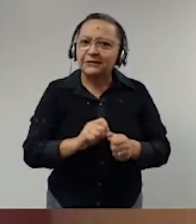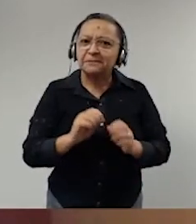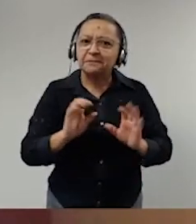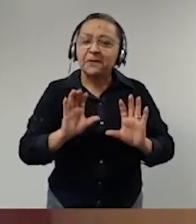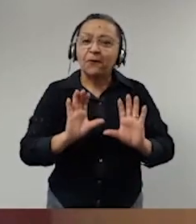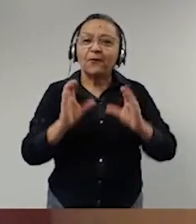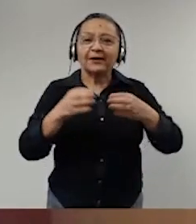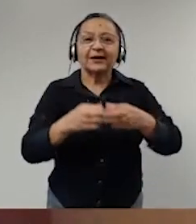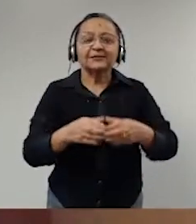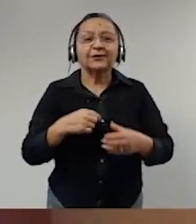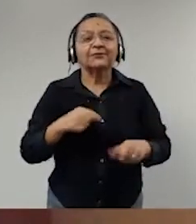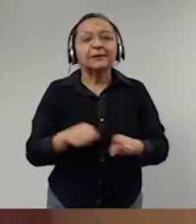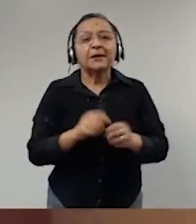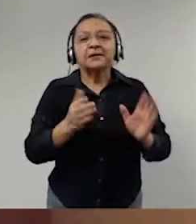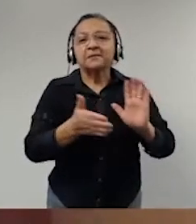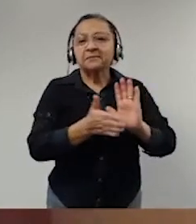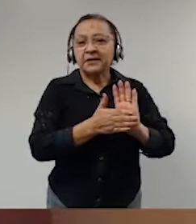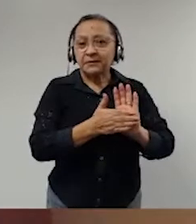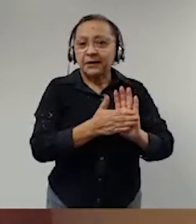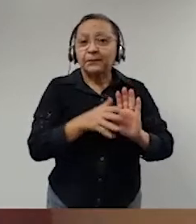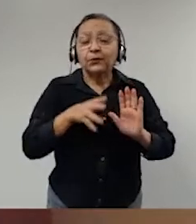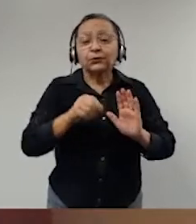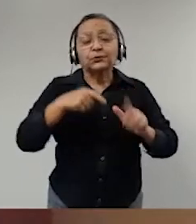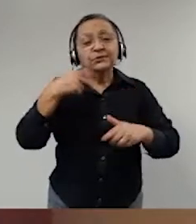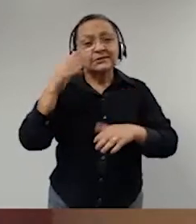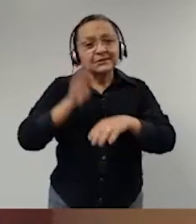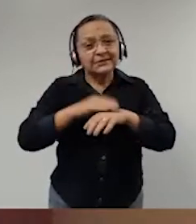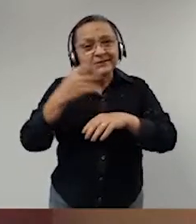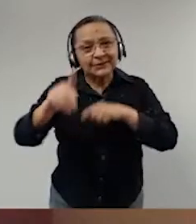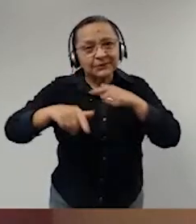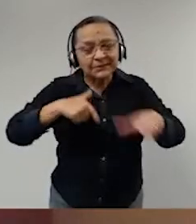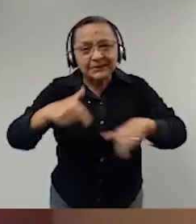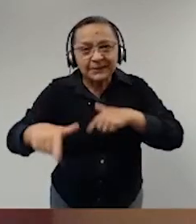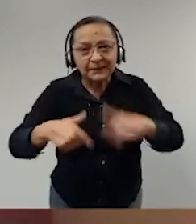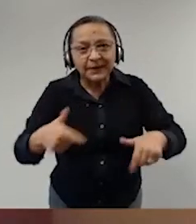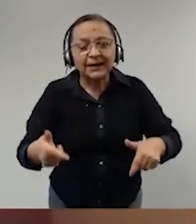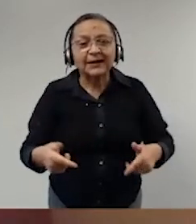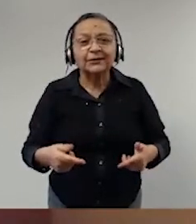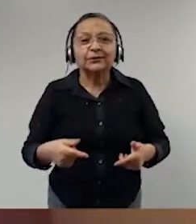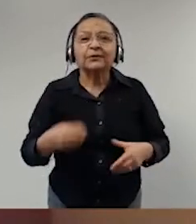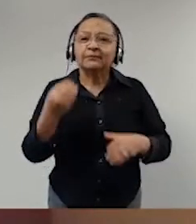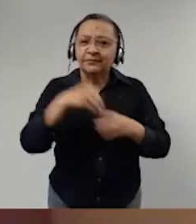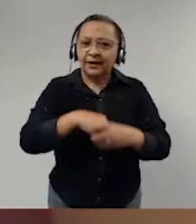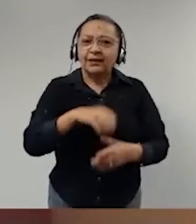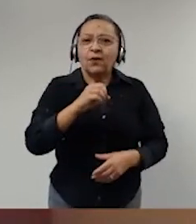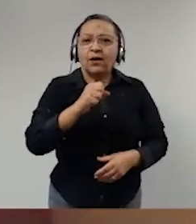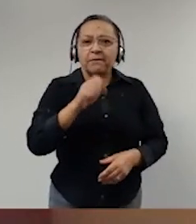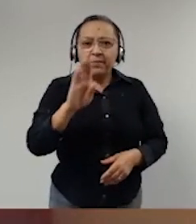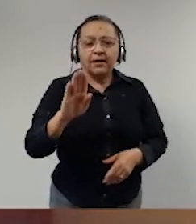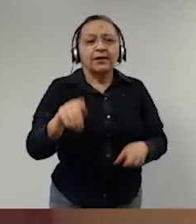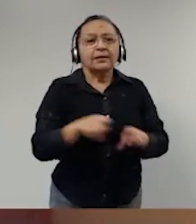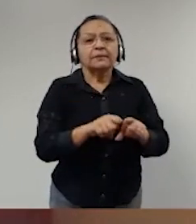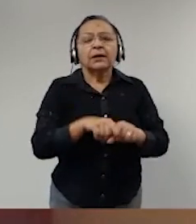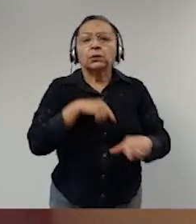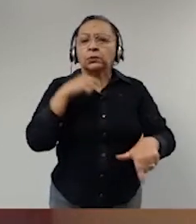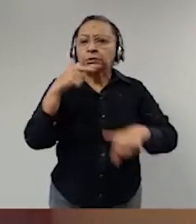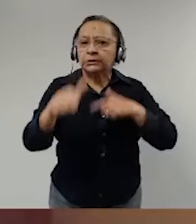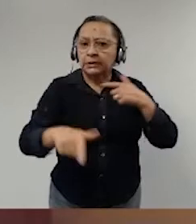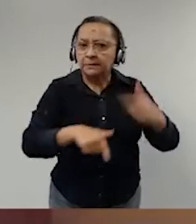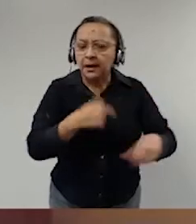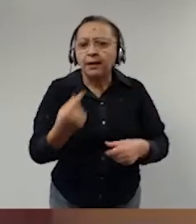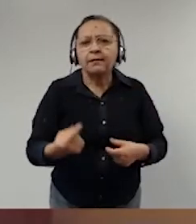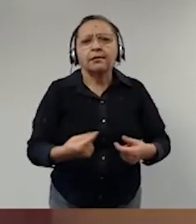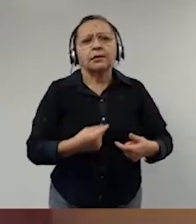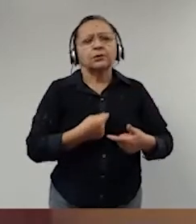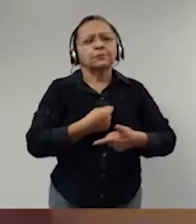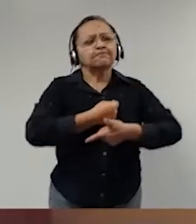André, quero parabenizá-lo pelo que tem feito, viu? Na UAB, o trabalho que tem realizado, as causas